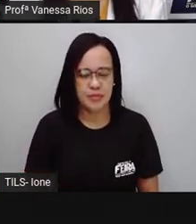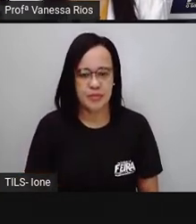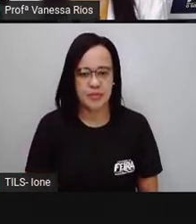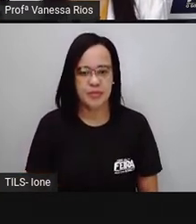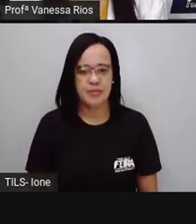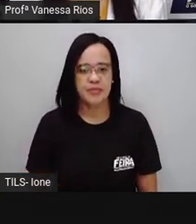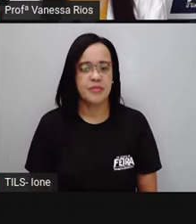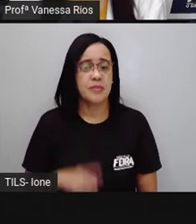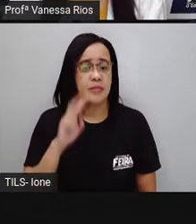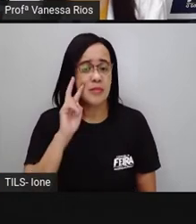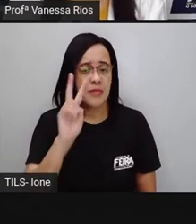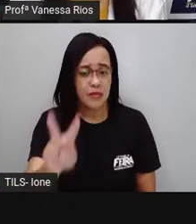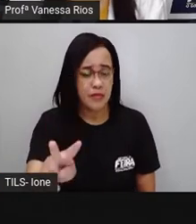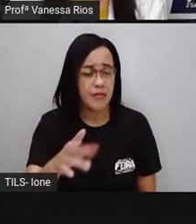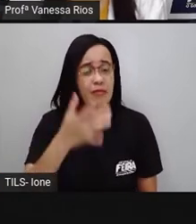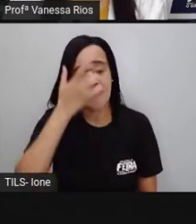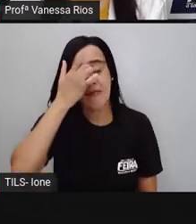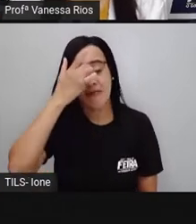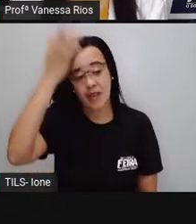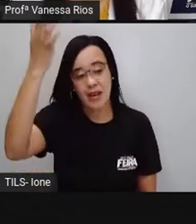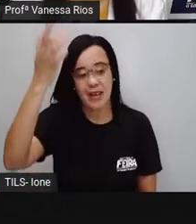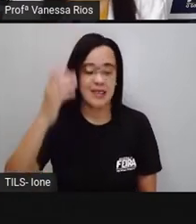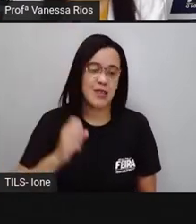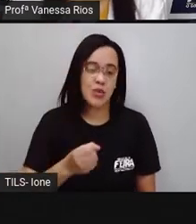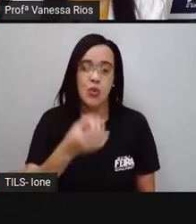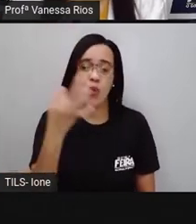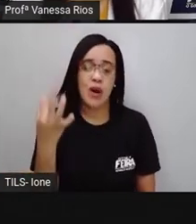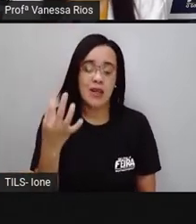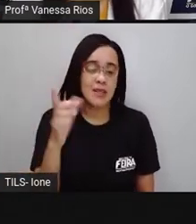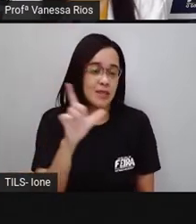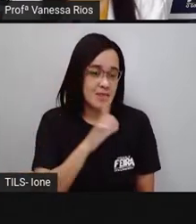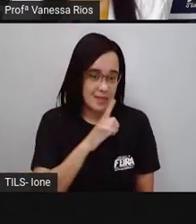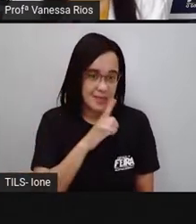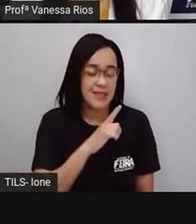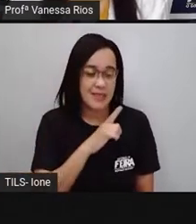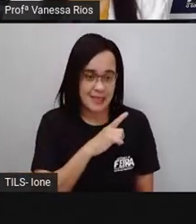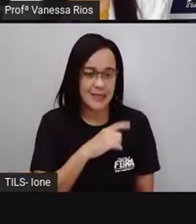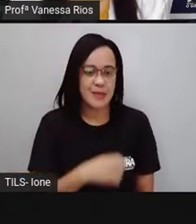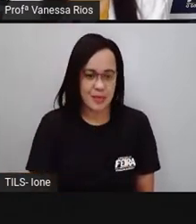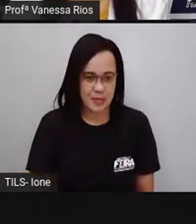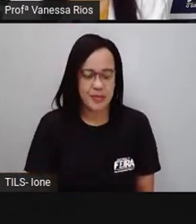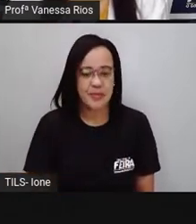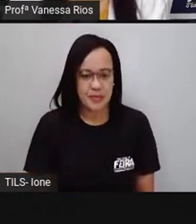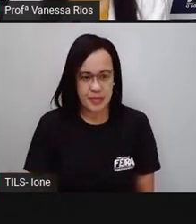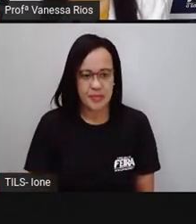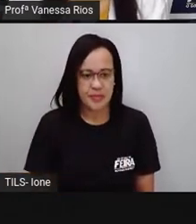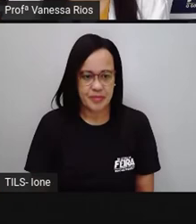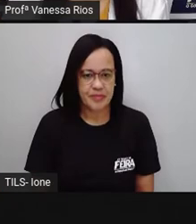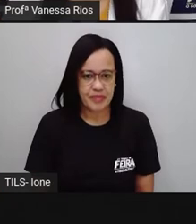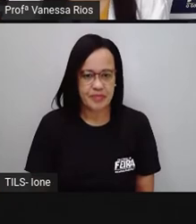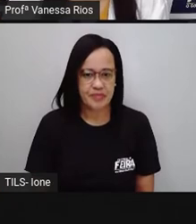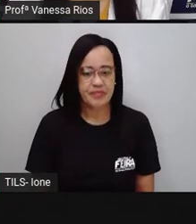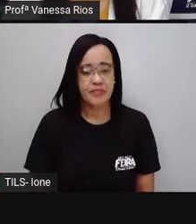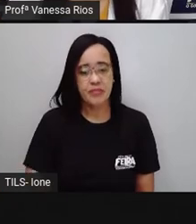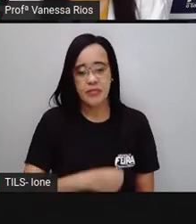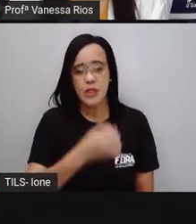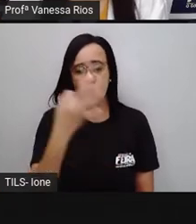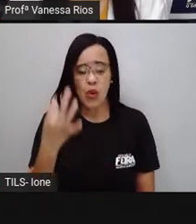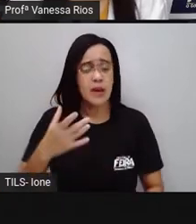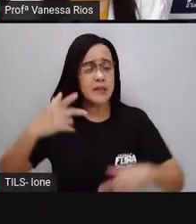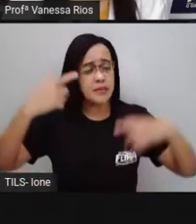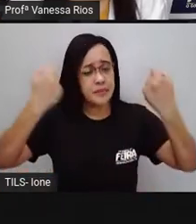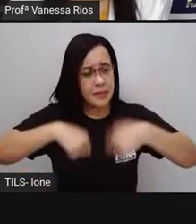facilita nós contarmos principalmente quantas faces, né, são necessárias para que a